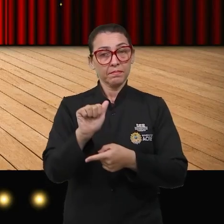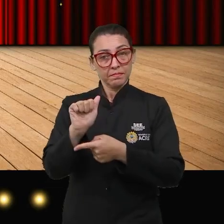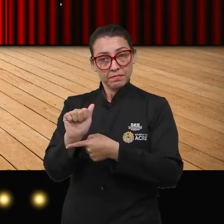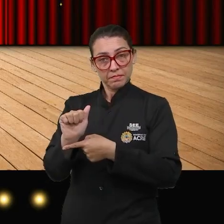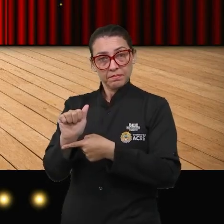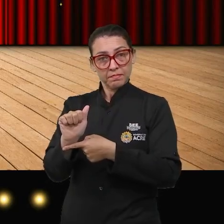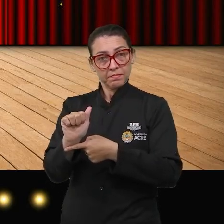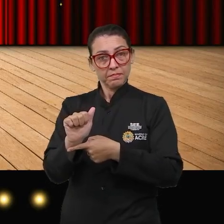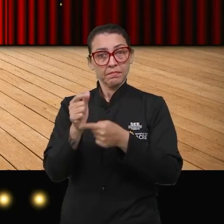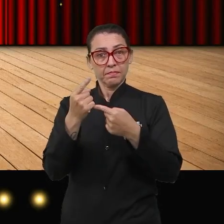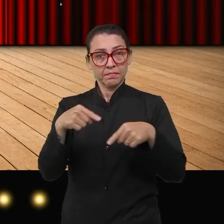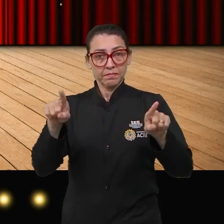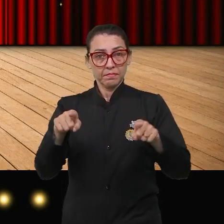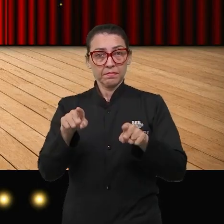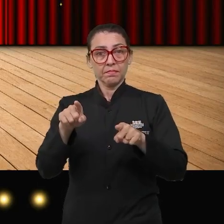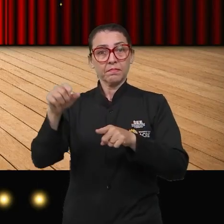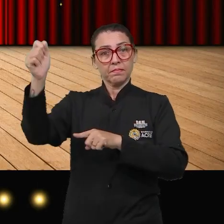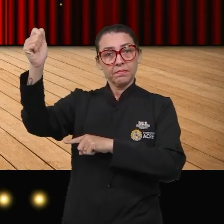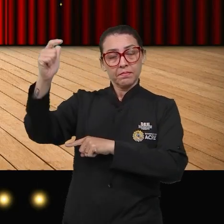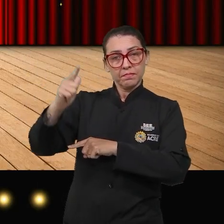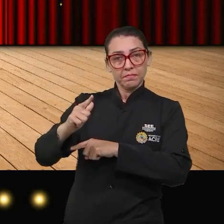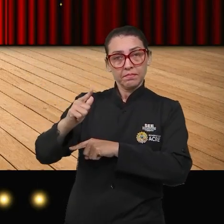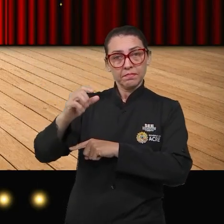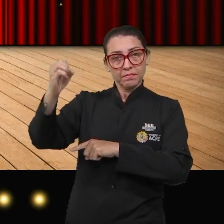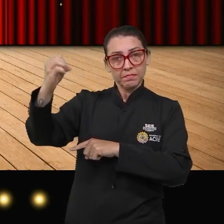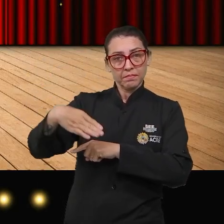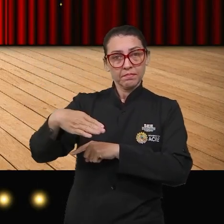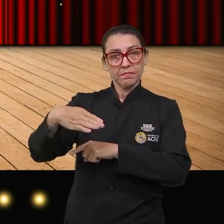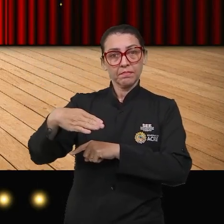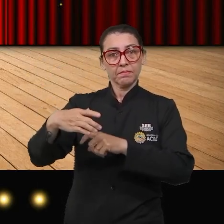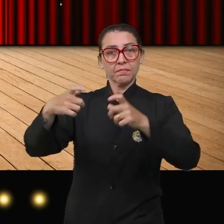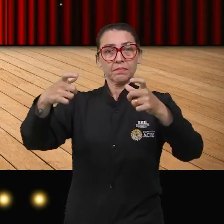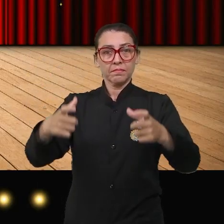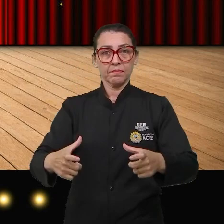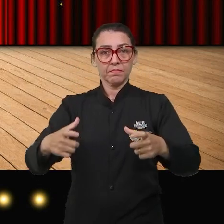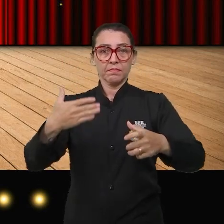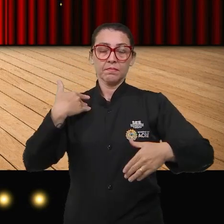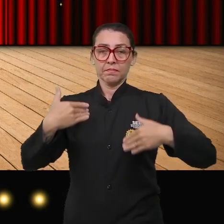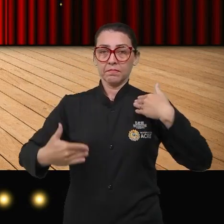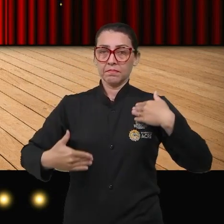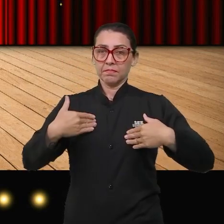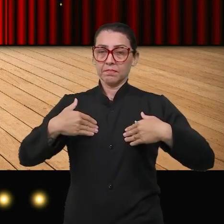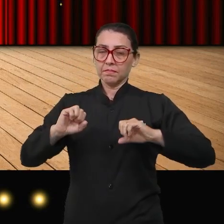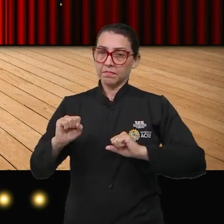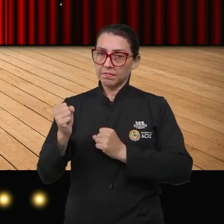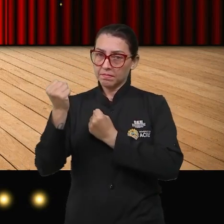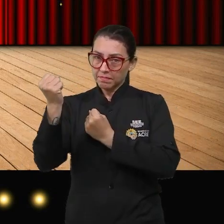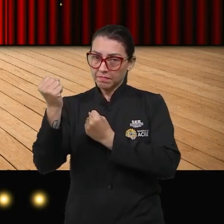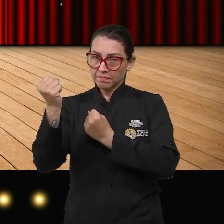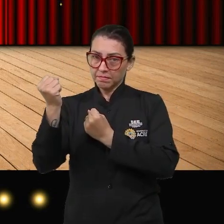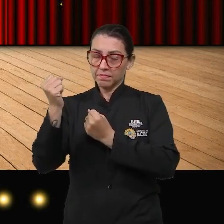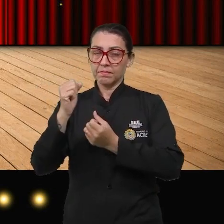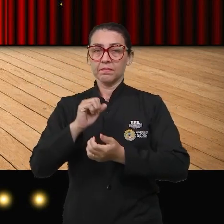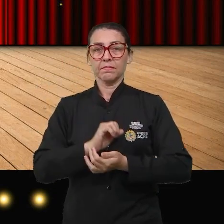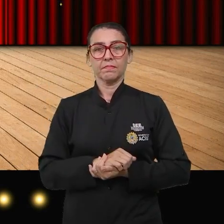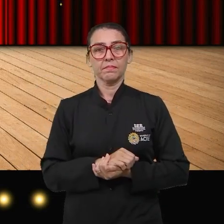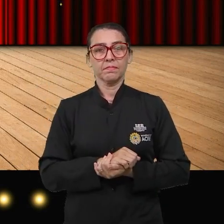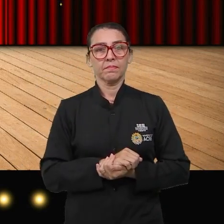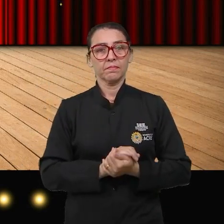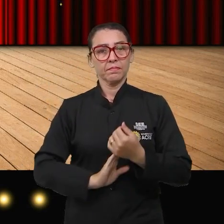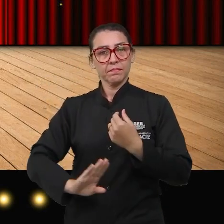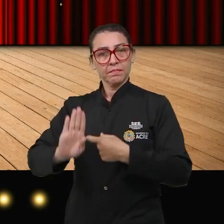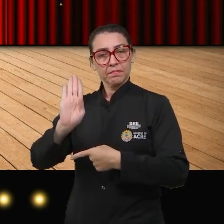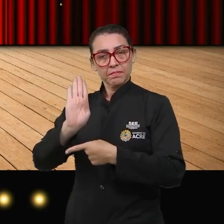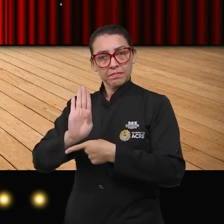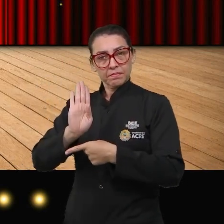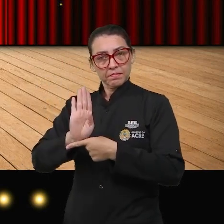A: música, luz, palco, corpo e